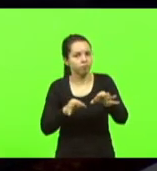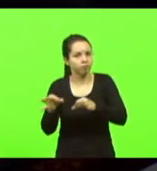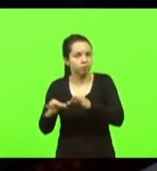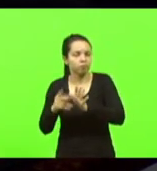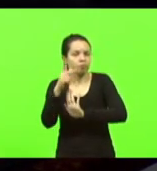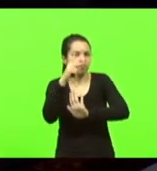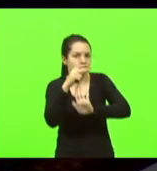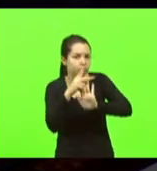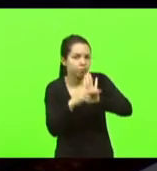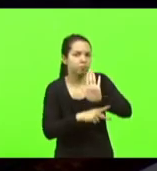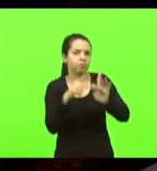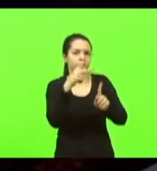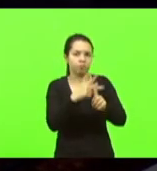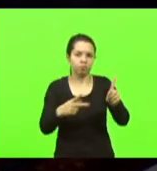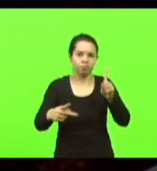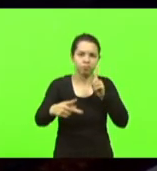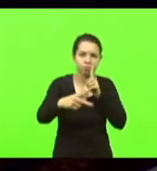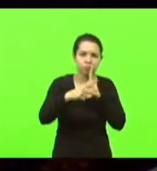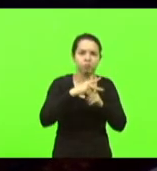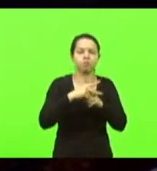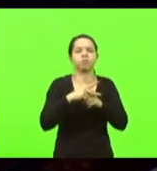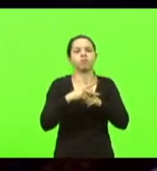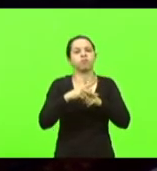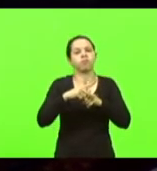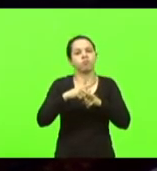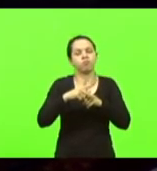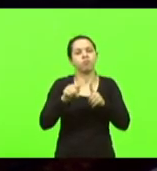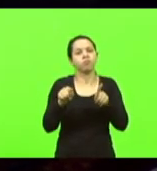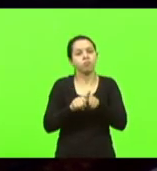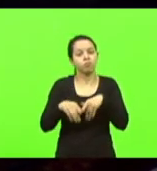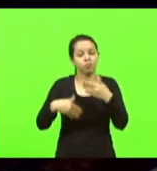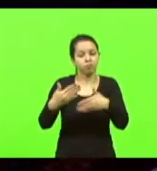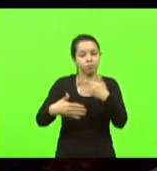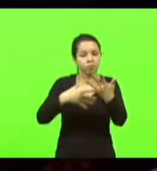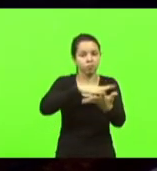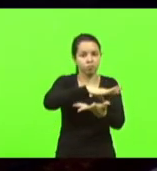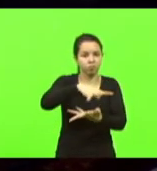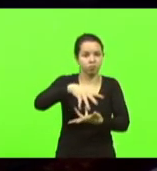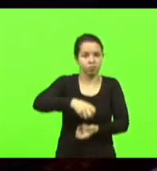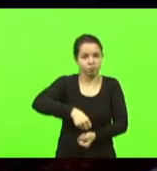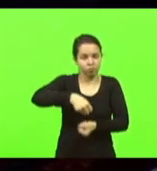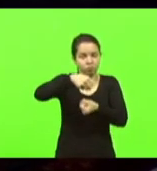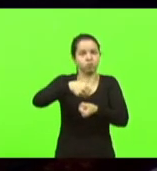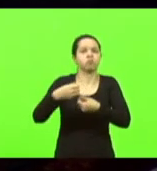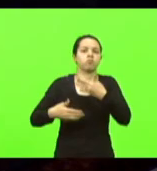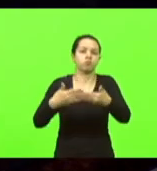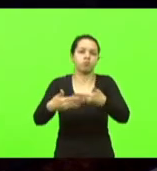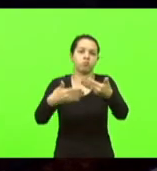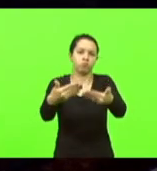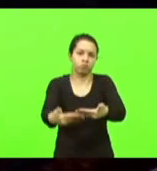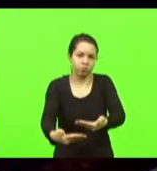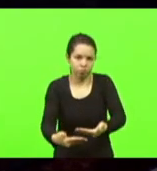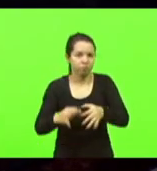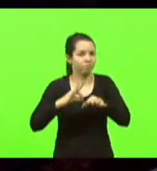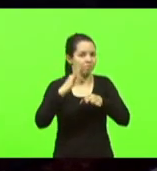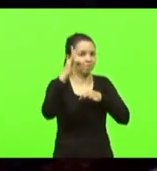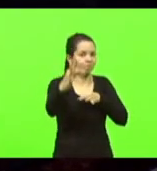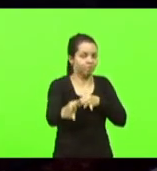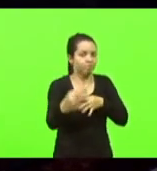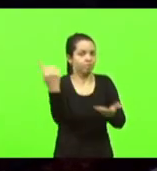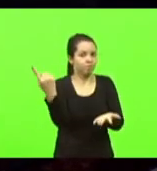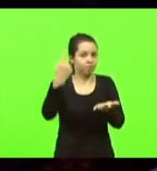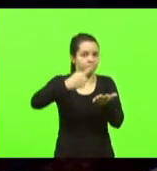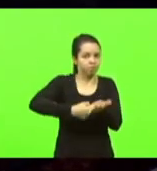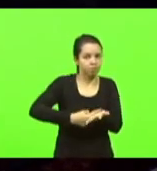projeto de previdência que fosse sustentável ao longo do tempo que fosse um compromisso da sociedade